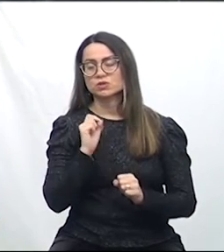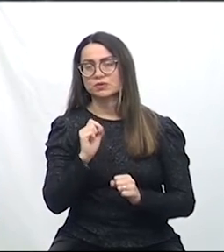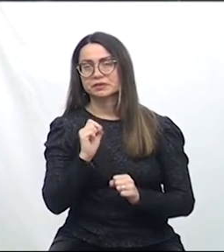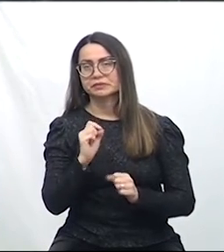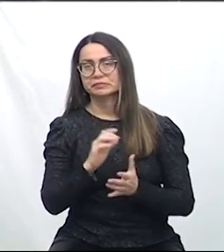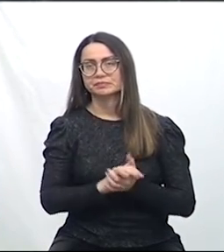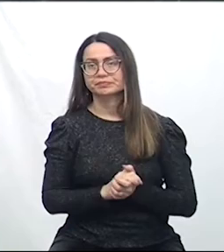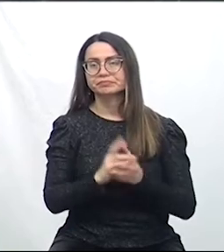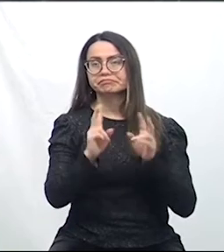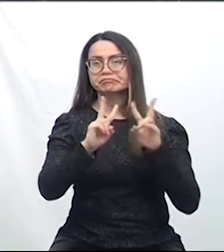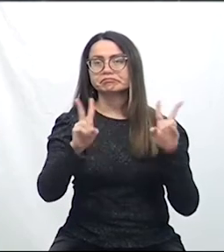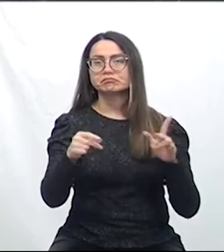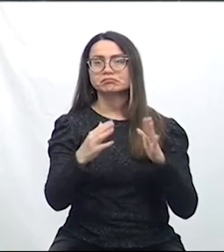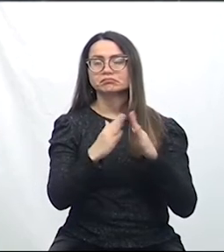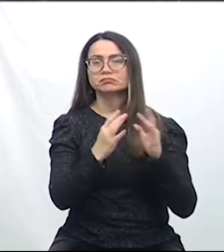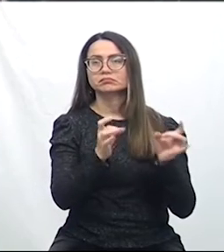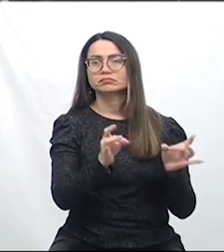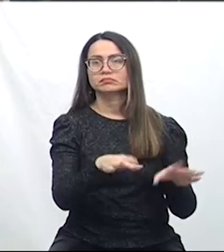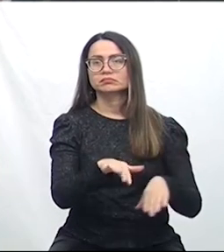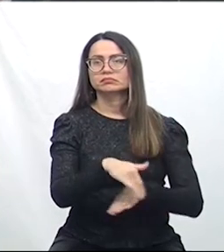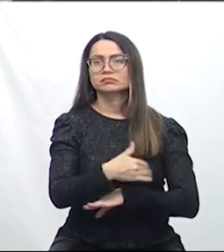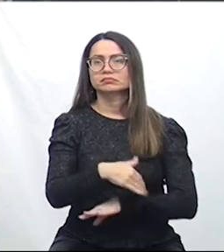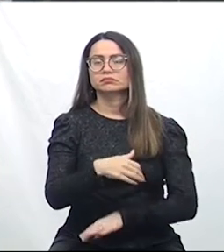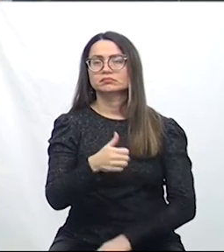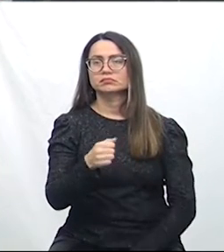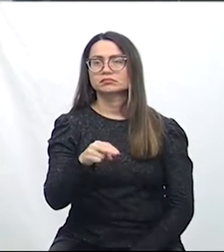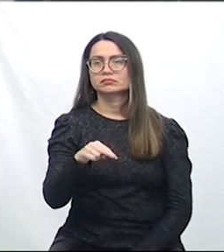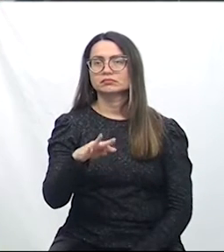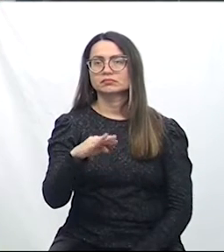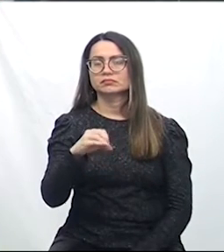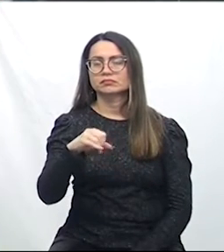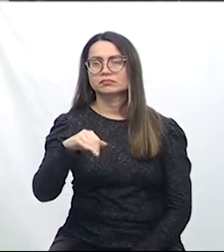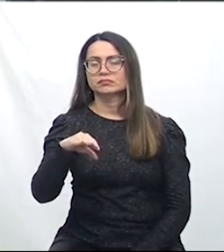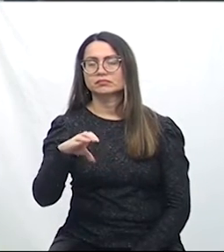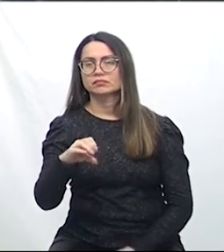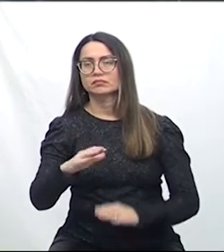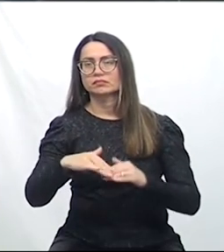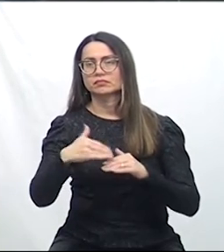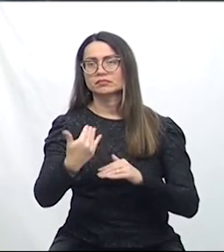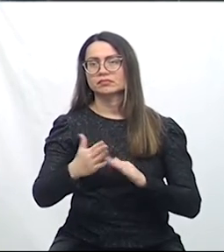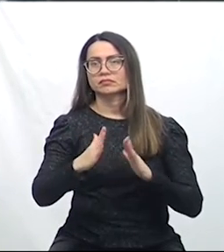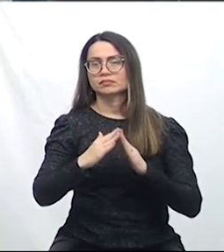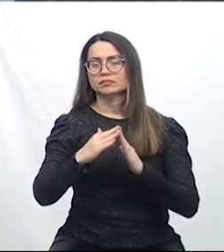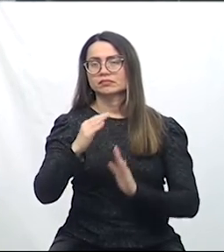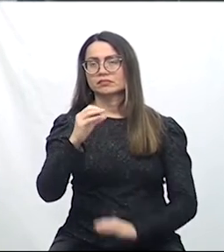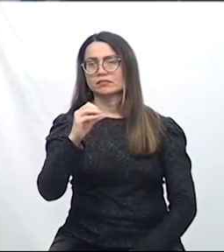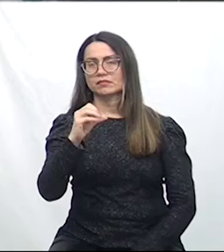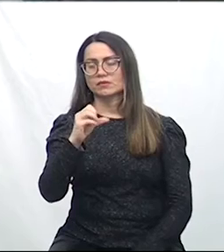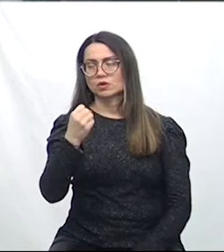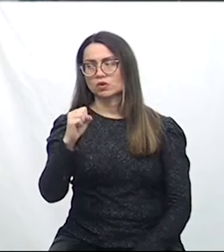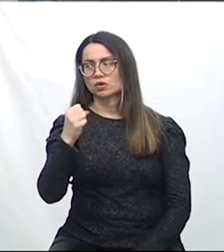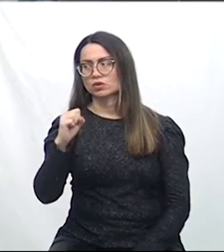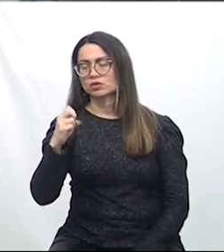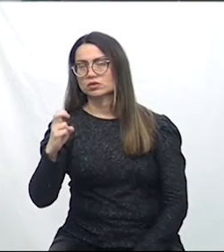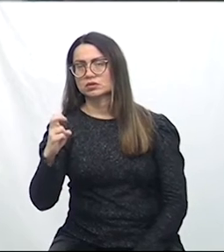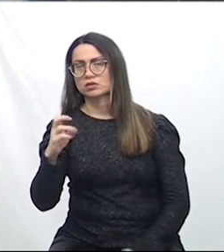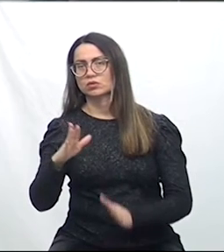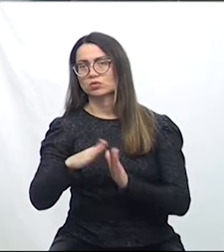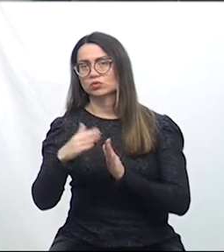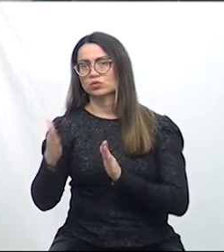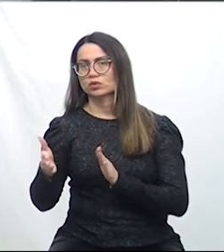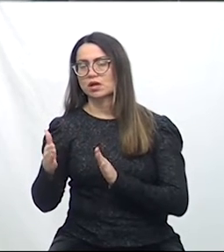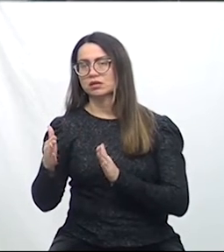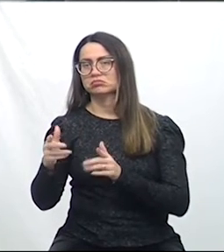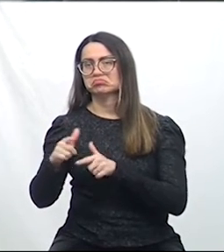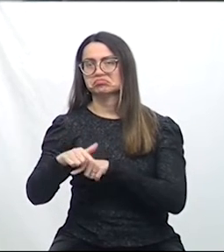relação a uma casa abandonada na rua Antônio Bongiolo, de frente ao imóvel número 855, ao lado de um terreno baldio, bairro